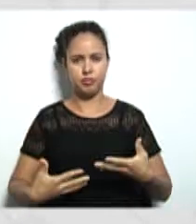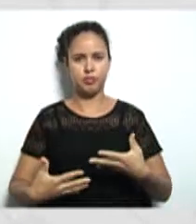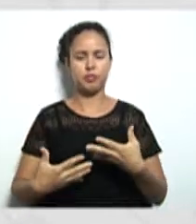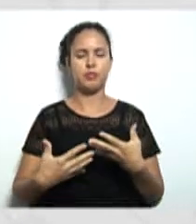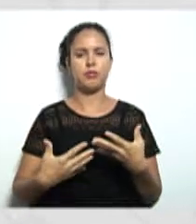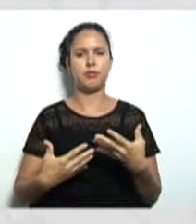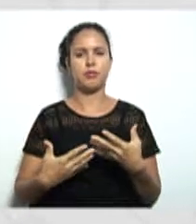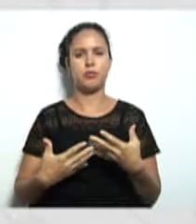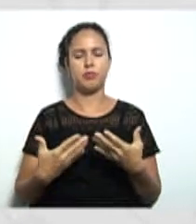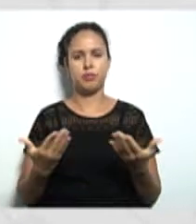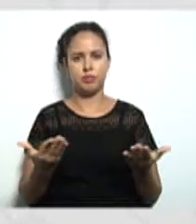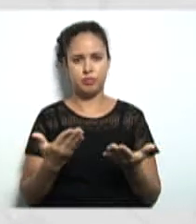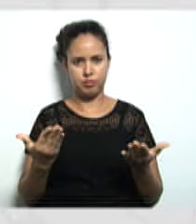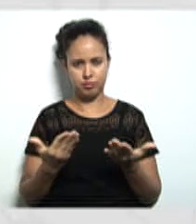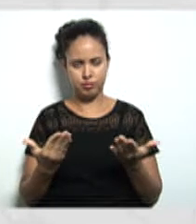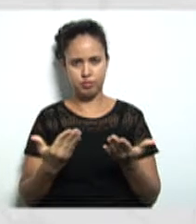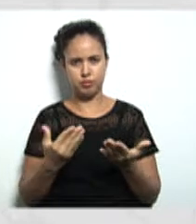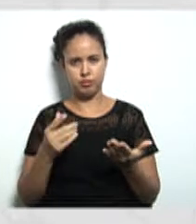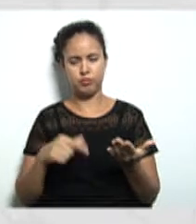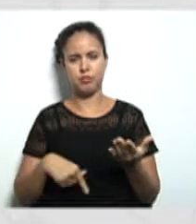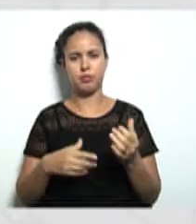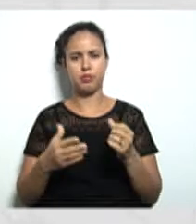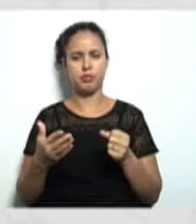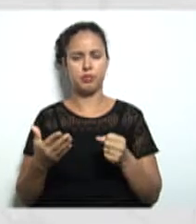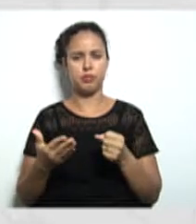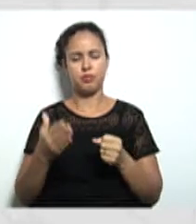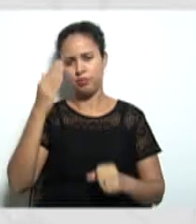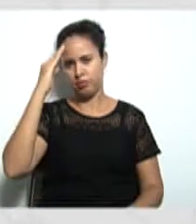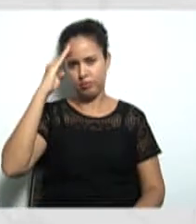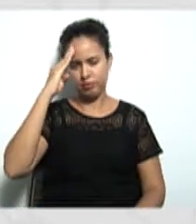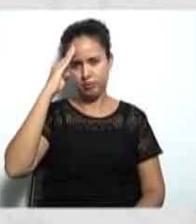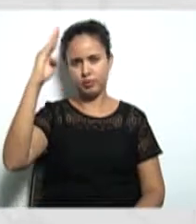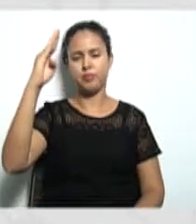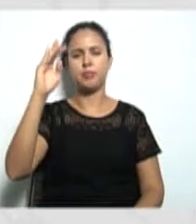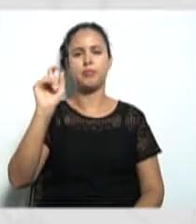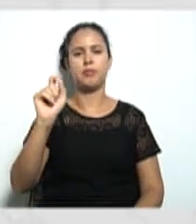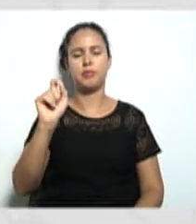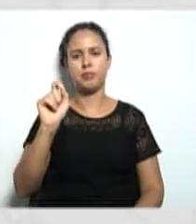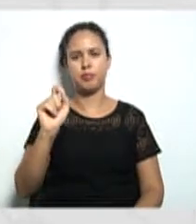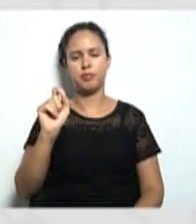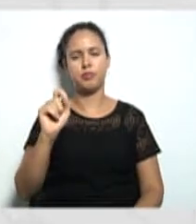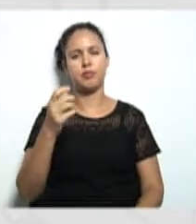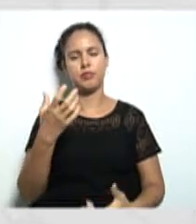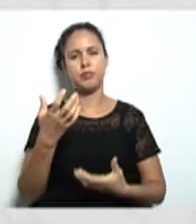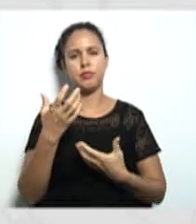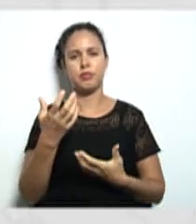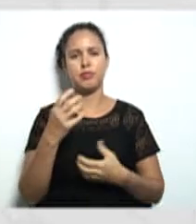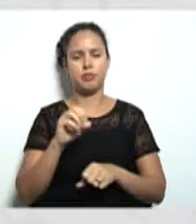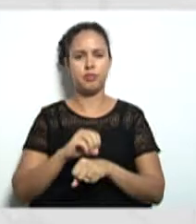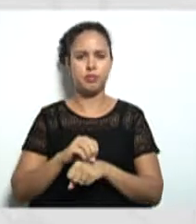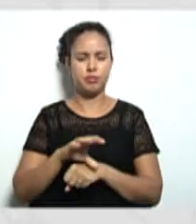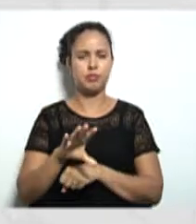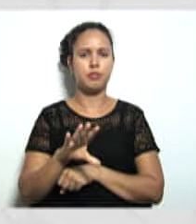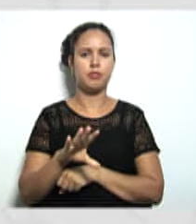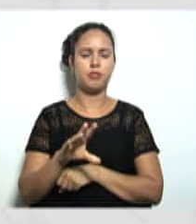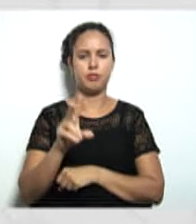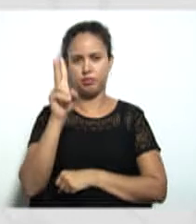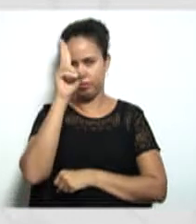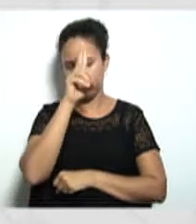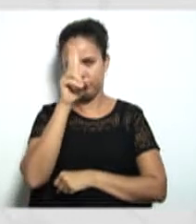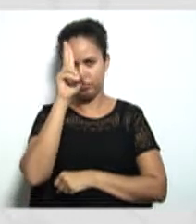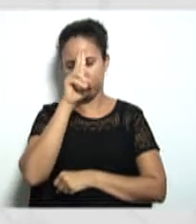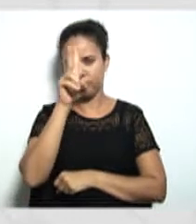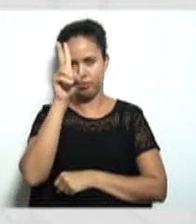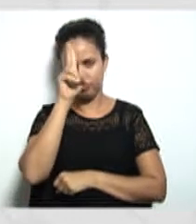abordamos aqui. São os principais pontos que a gente gostaria, né, que fosse Vocês levassem no